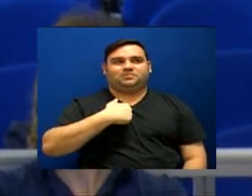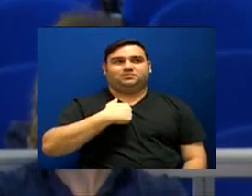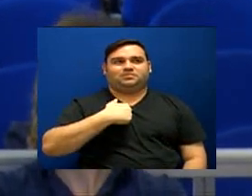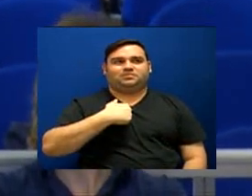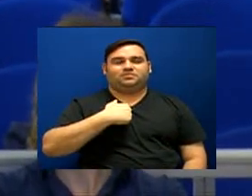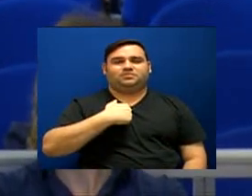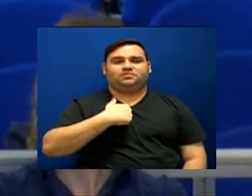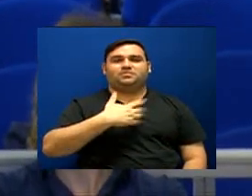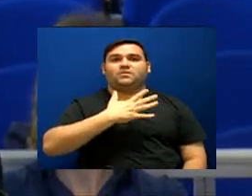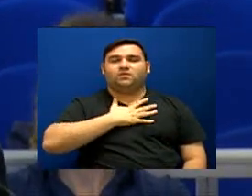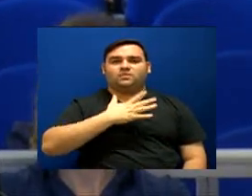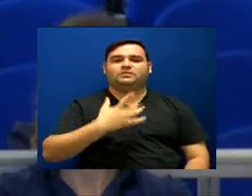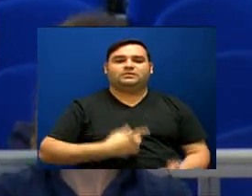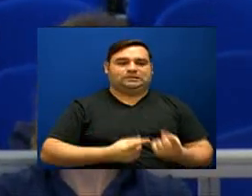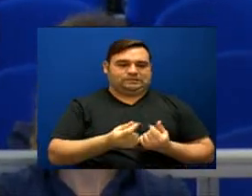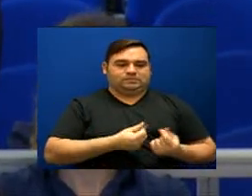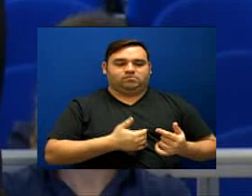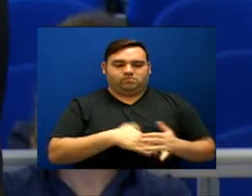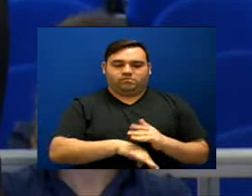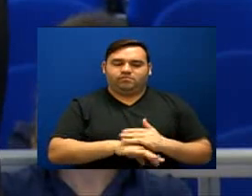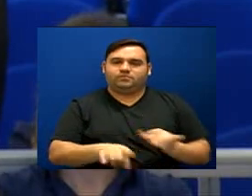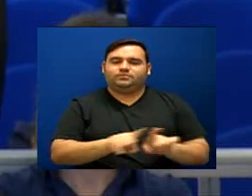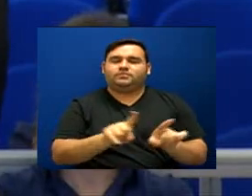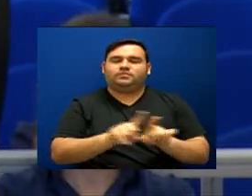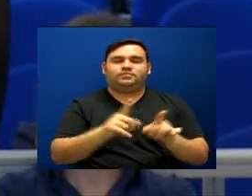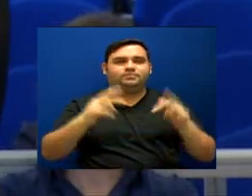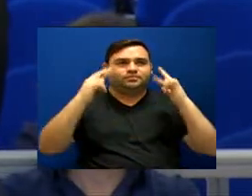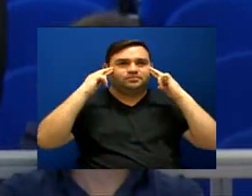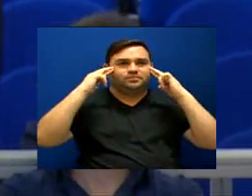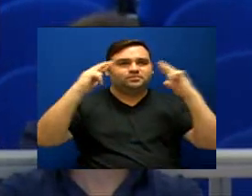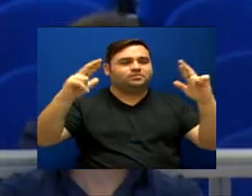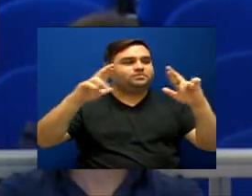prego muito a economia, respeito a forma como